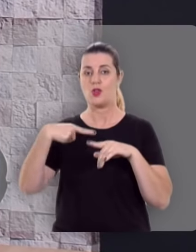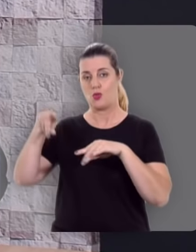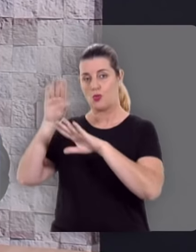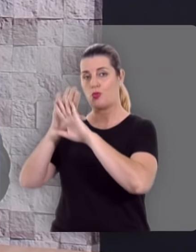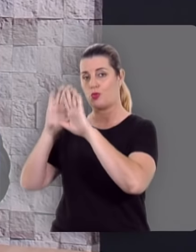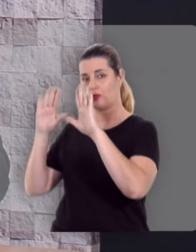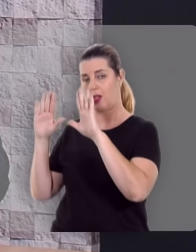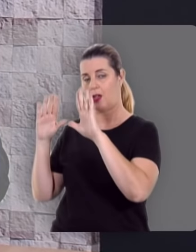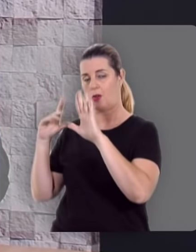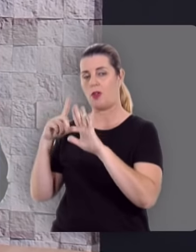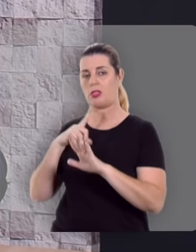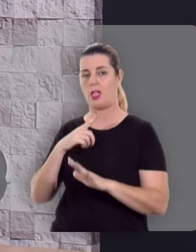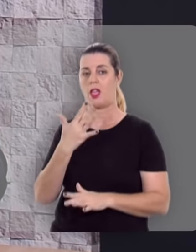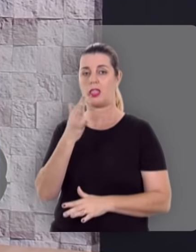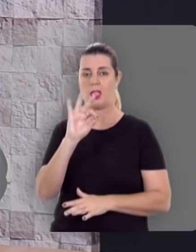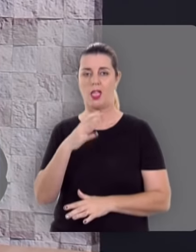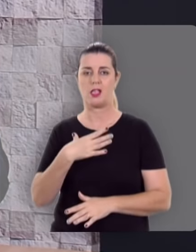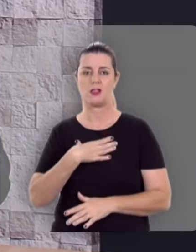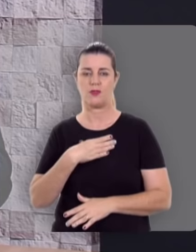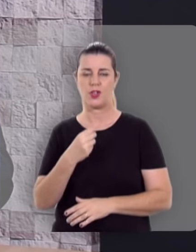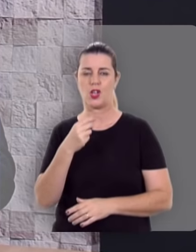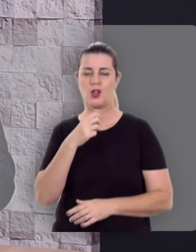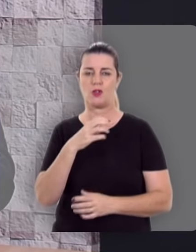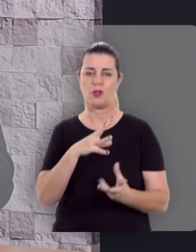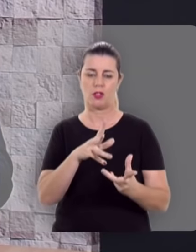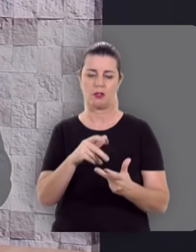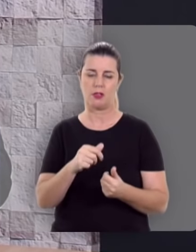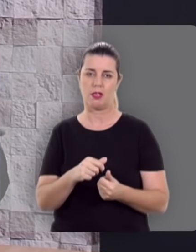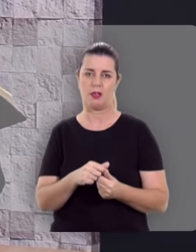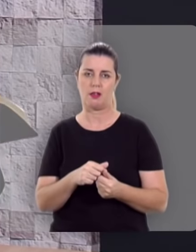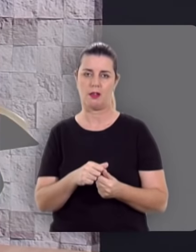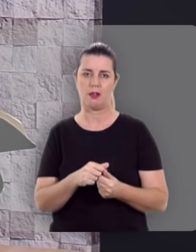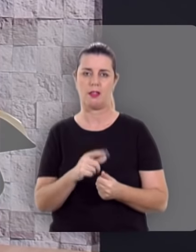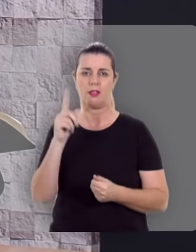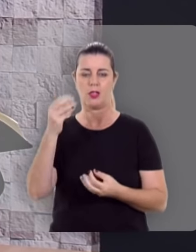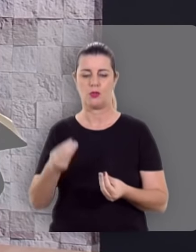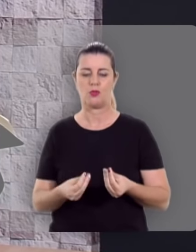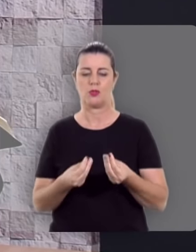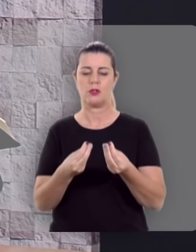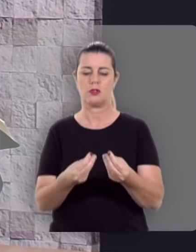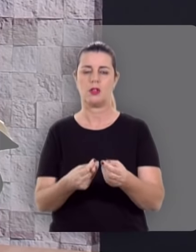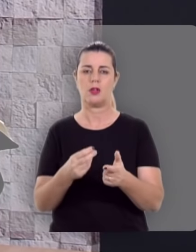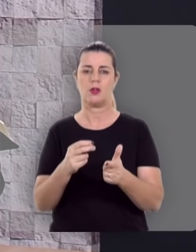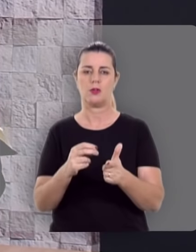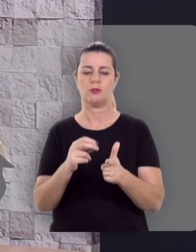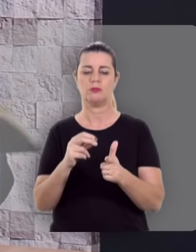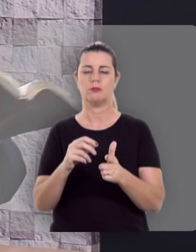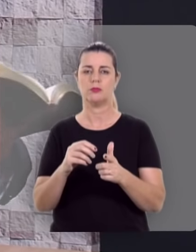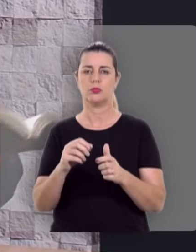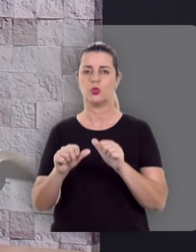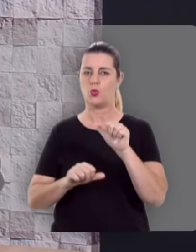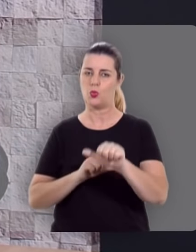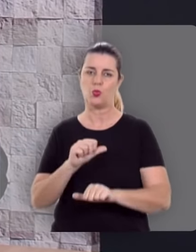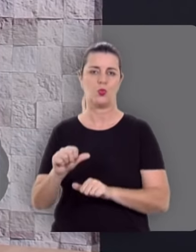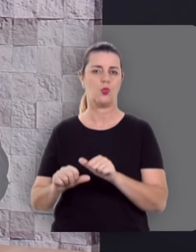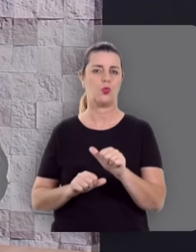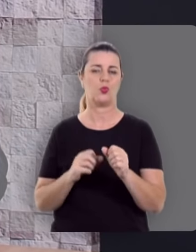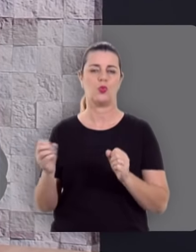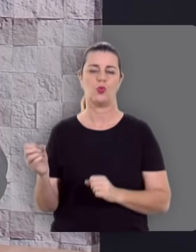no céu. Jó agora tem 10 filhos na terra. Deus restaurou. E restaurou